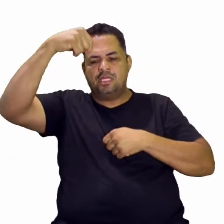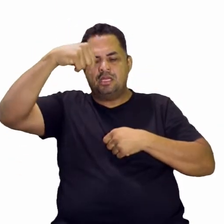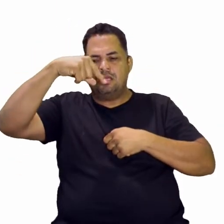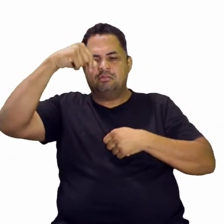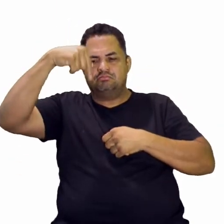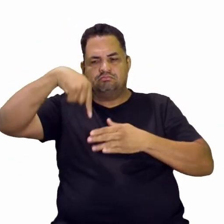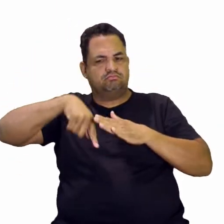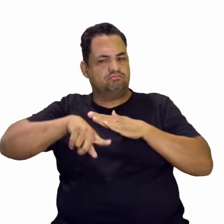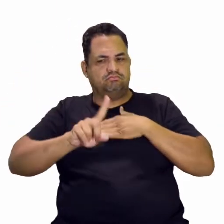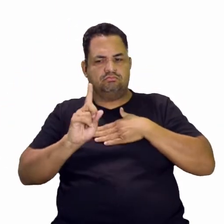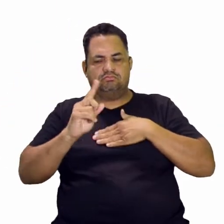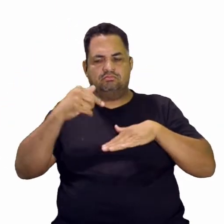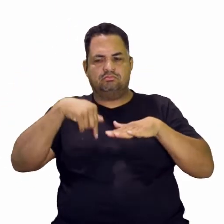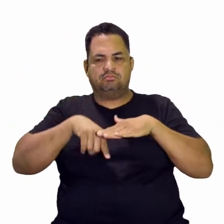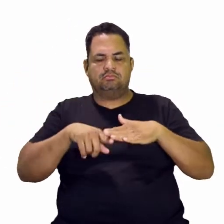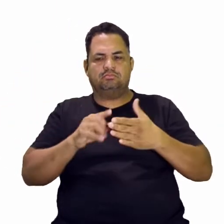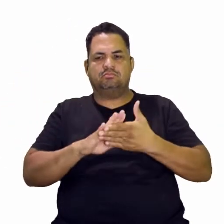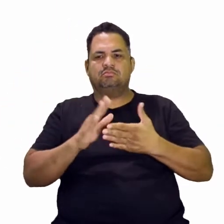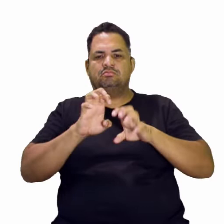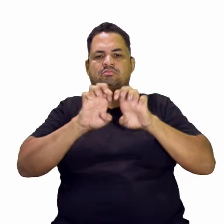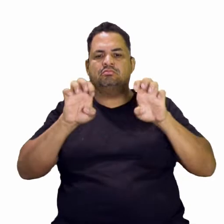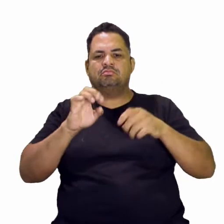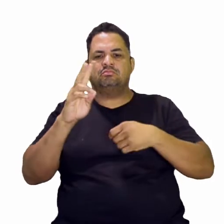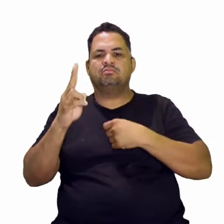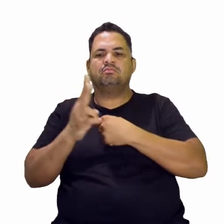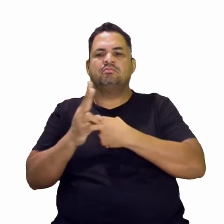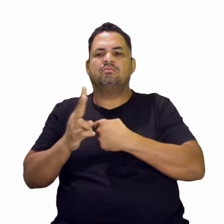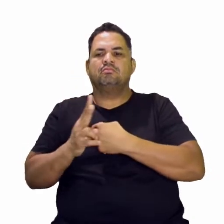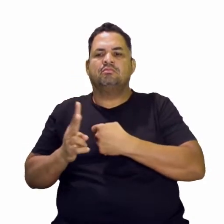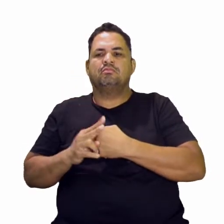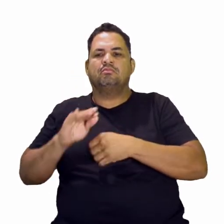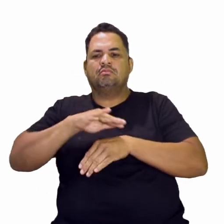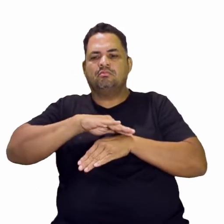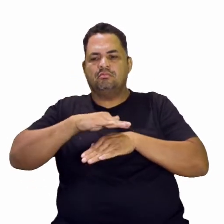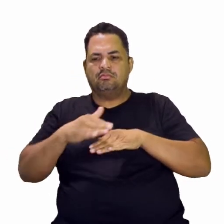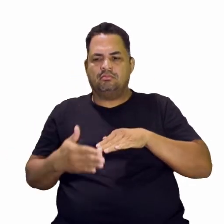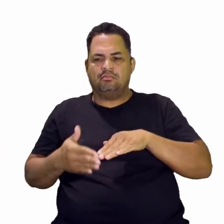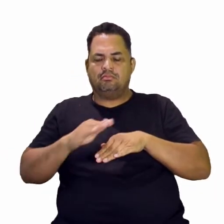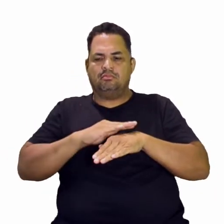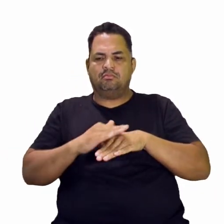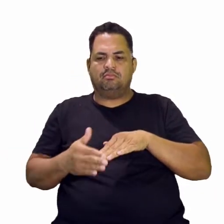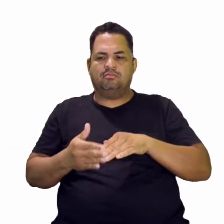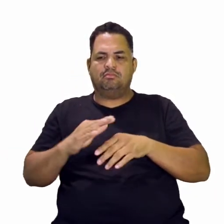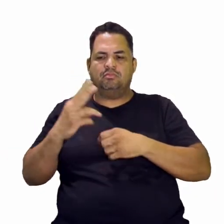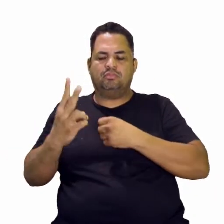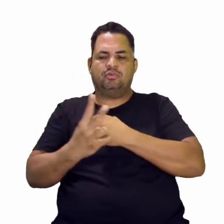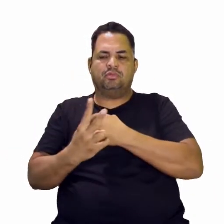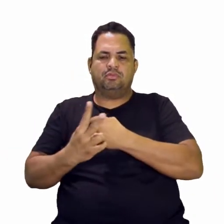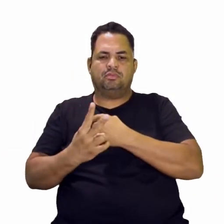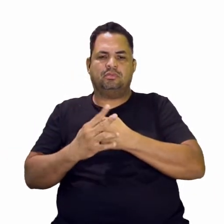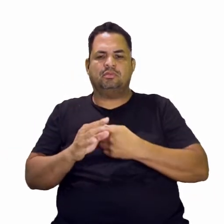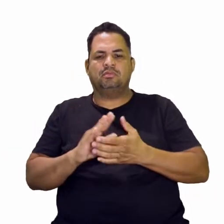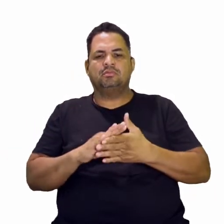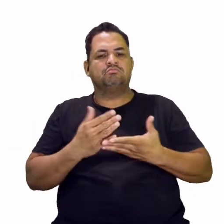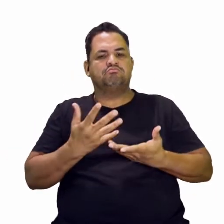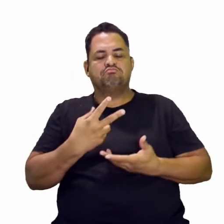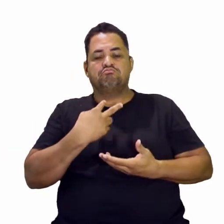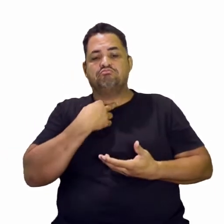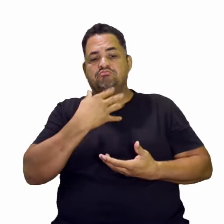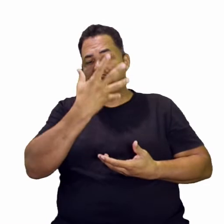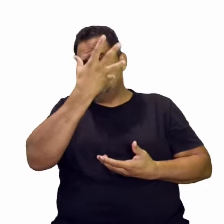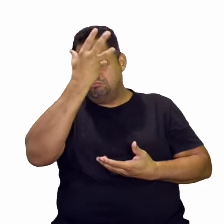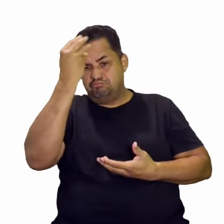vai penetrar nessa estrutura que é protegida por essa cera, tá? Não devemos esquecer